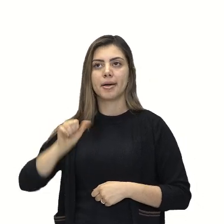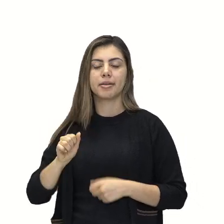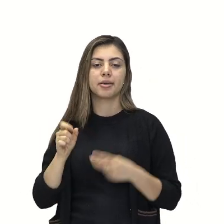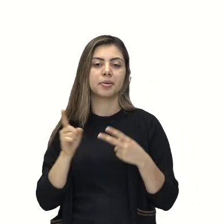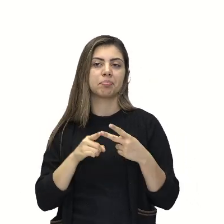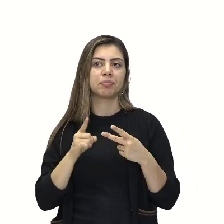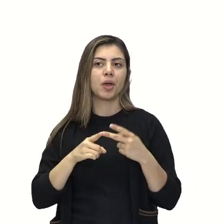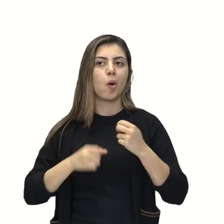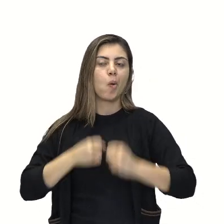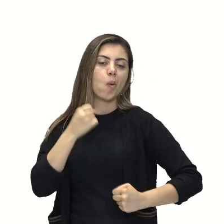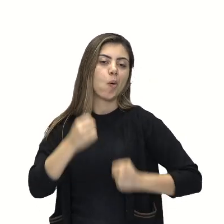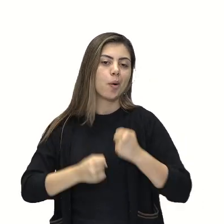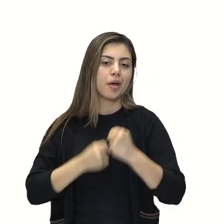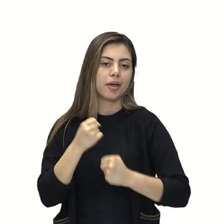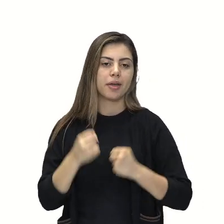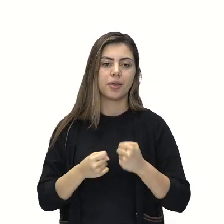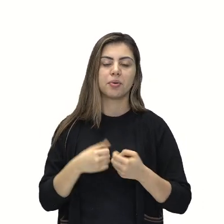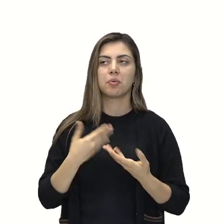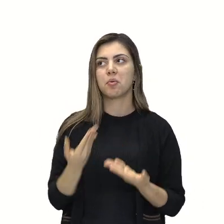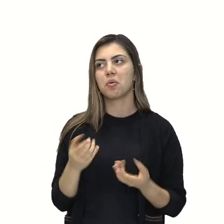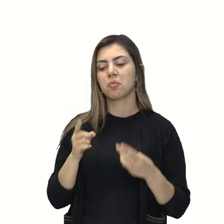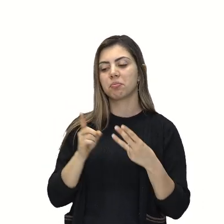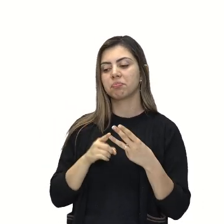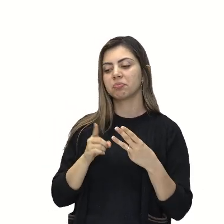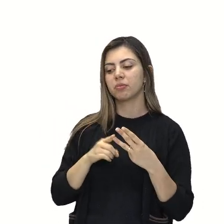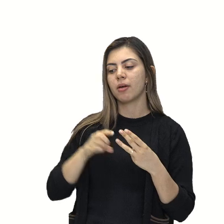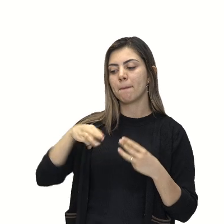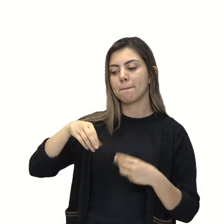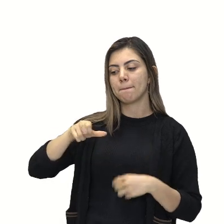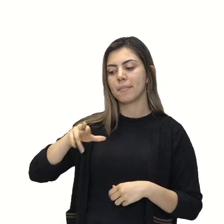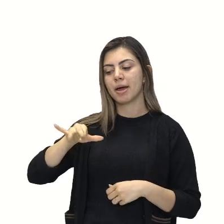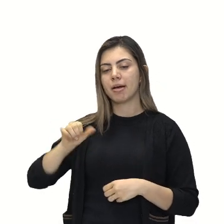correu. Maria